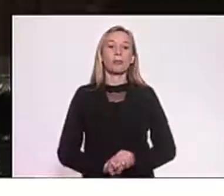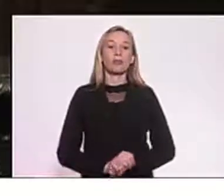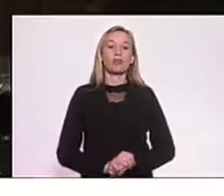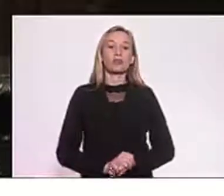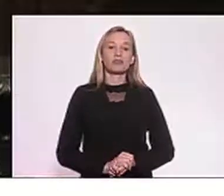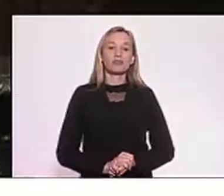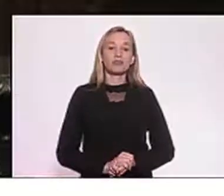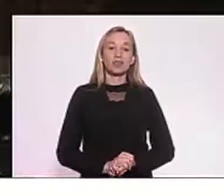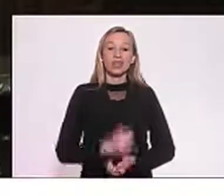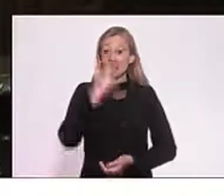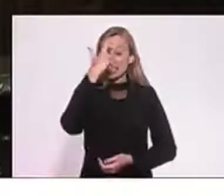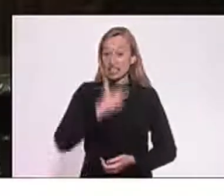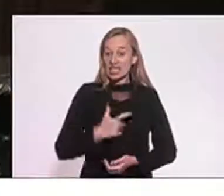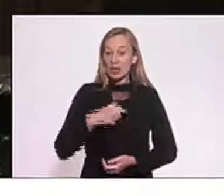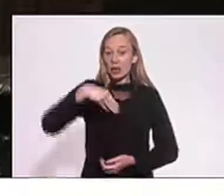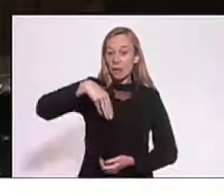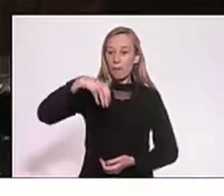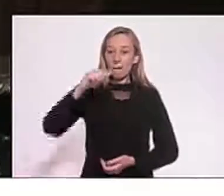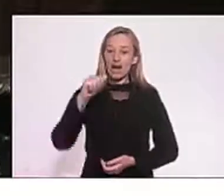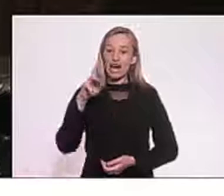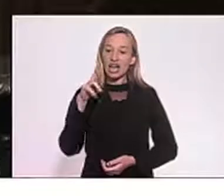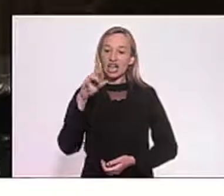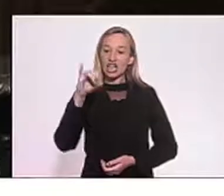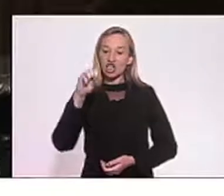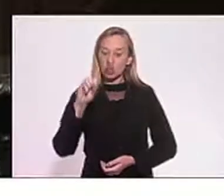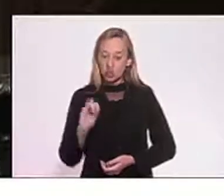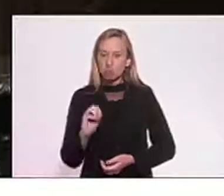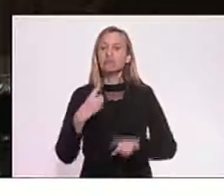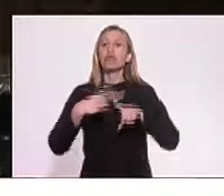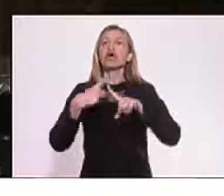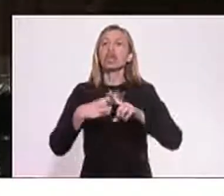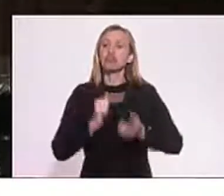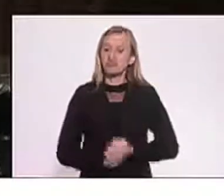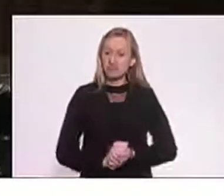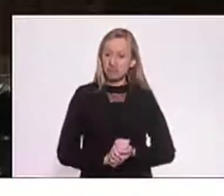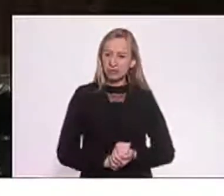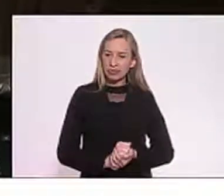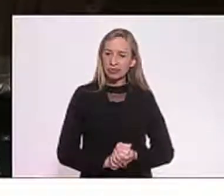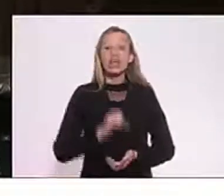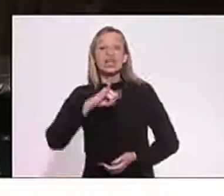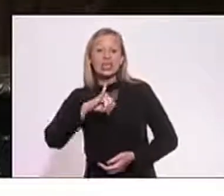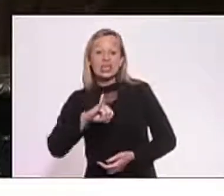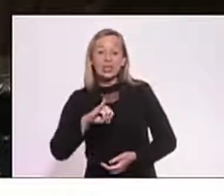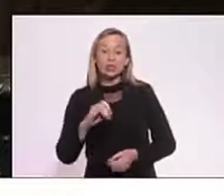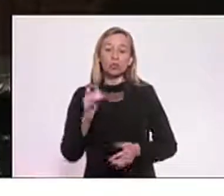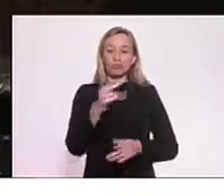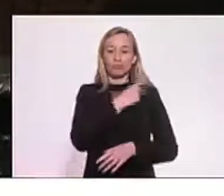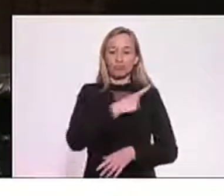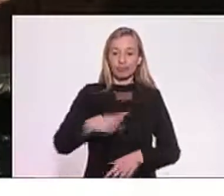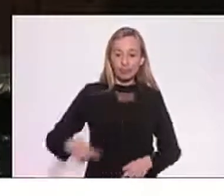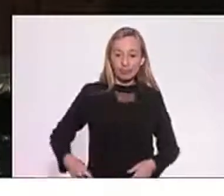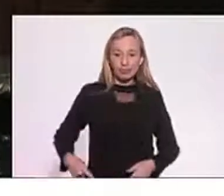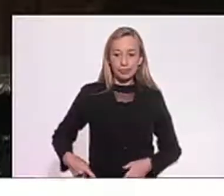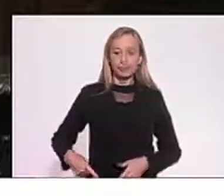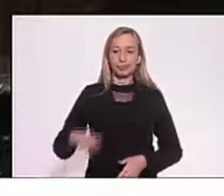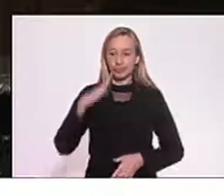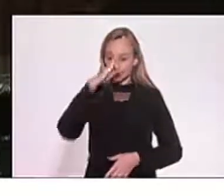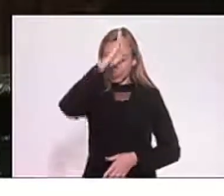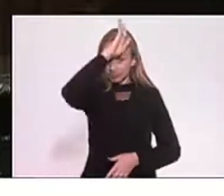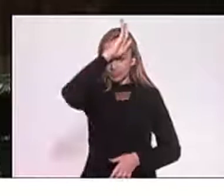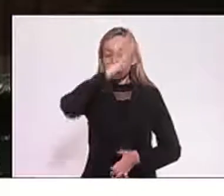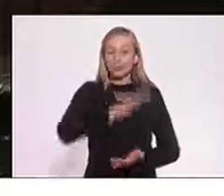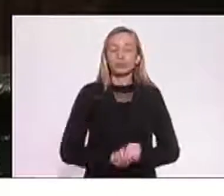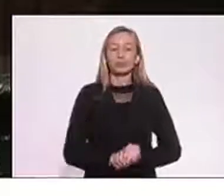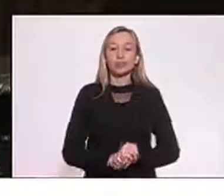seu marisco. Por quê? Se o presidente da República pode